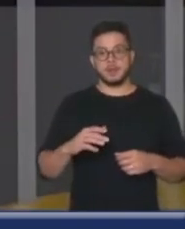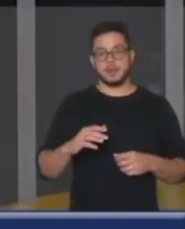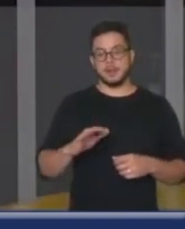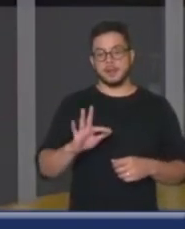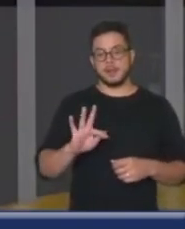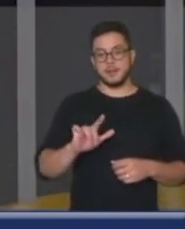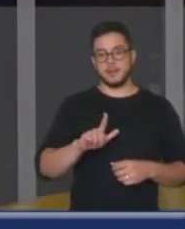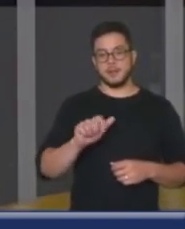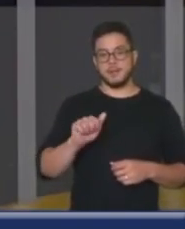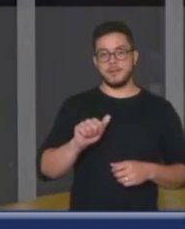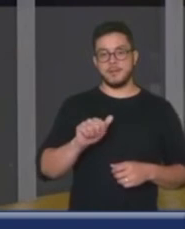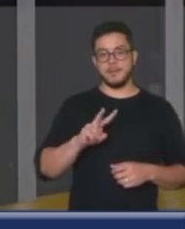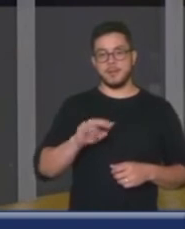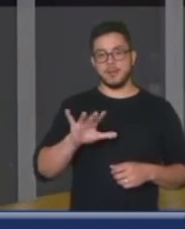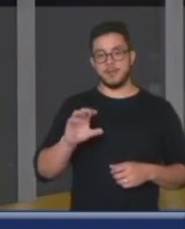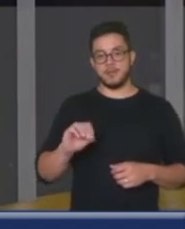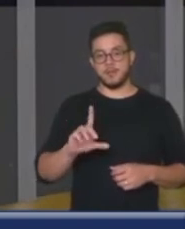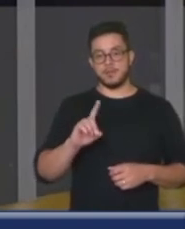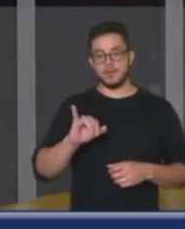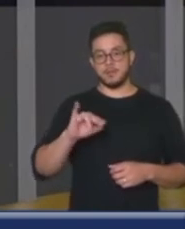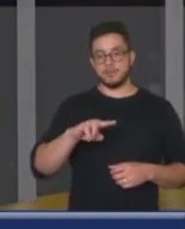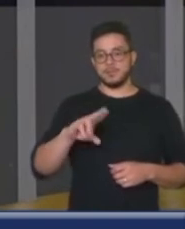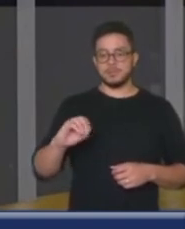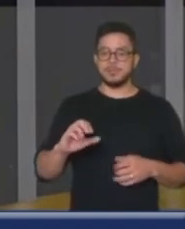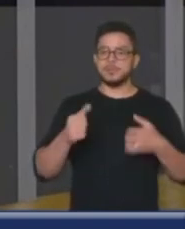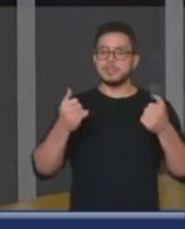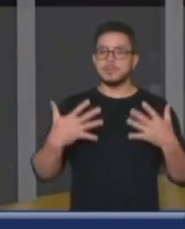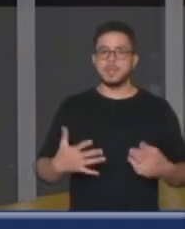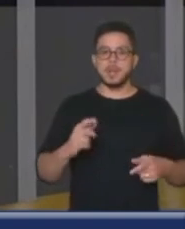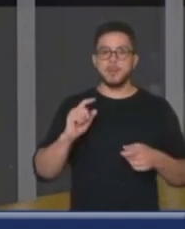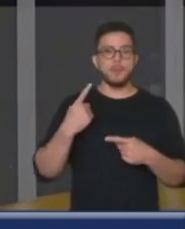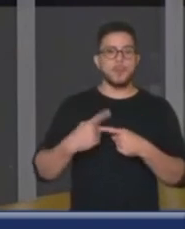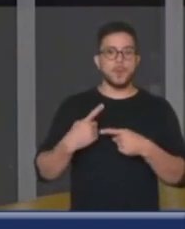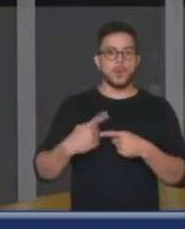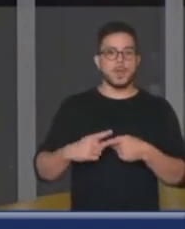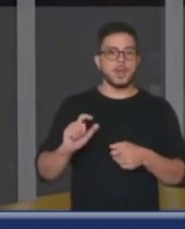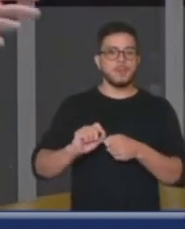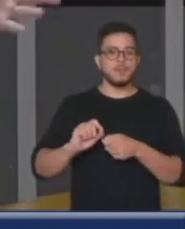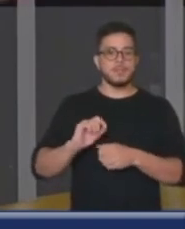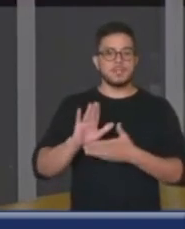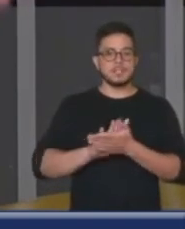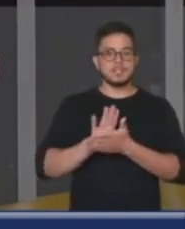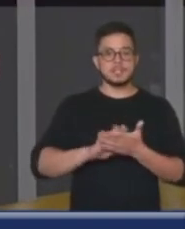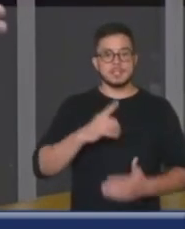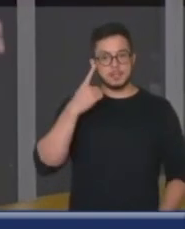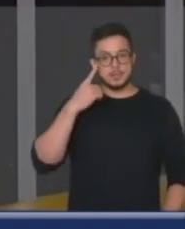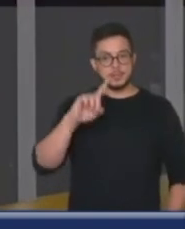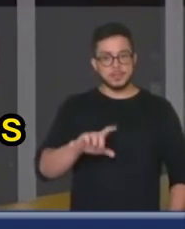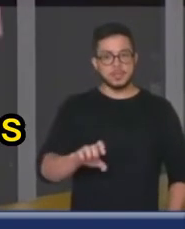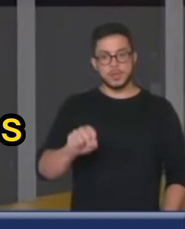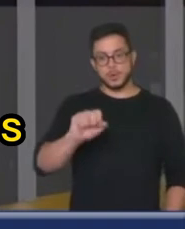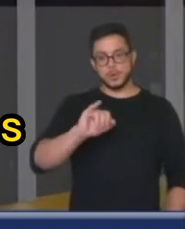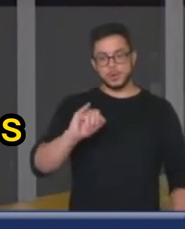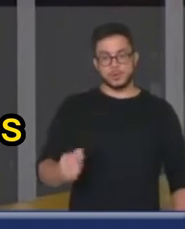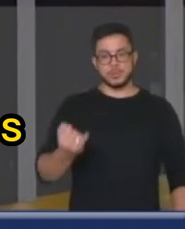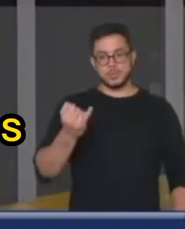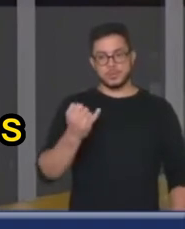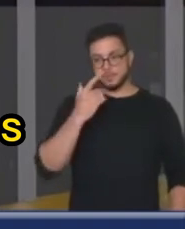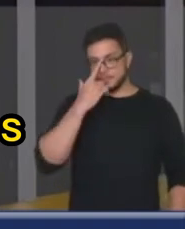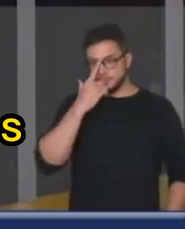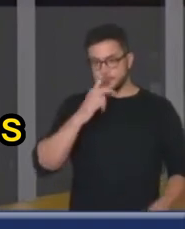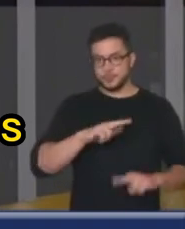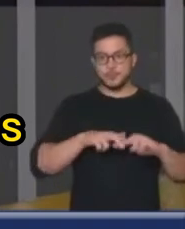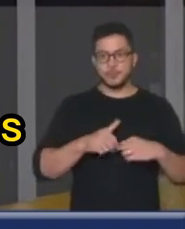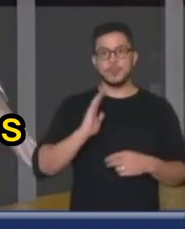esclarecimento sobre a sua omissão no dia 8 de janeiro, a sua negligência diante daqueles avisos, os alertas por